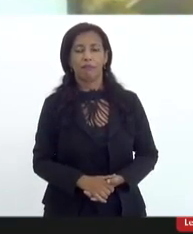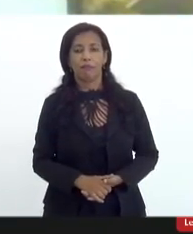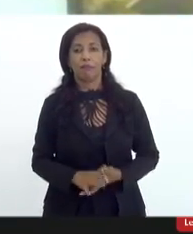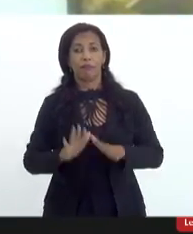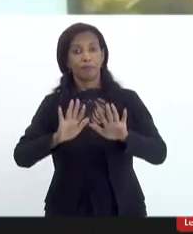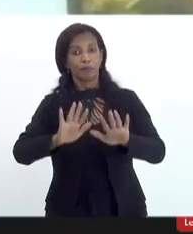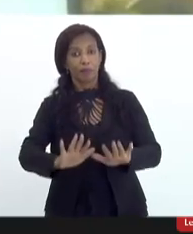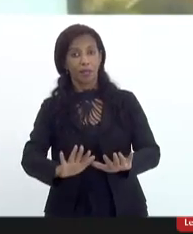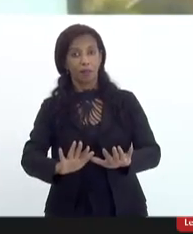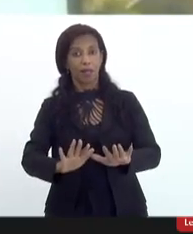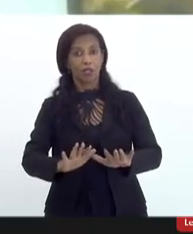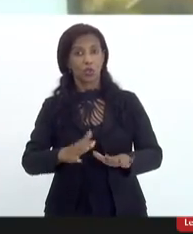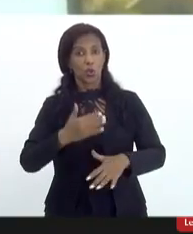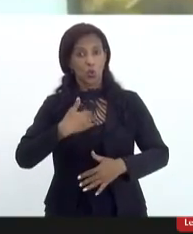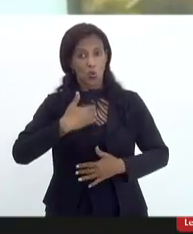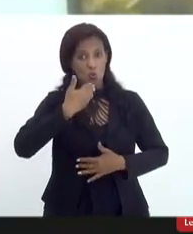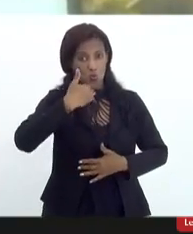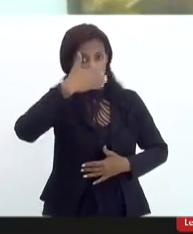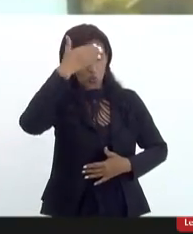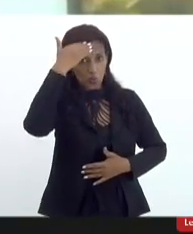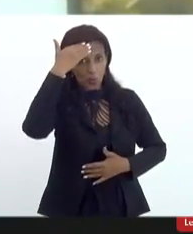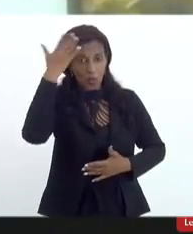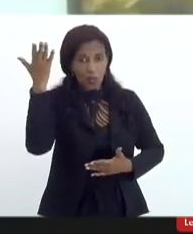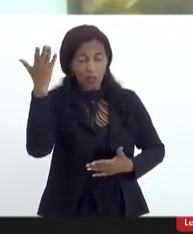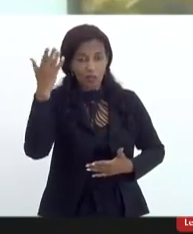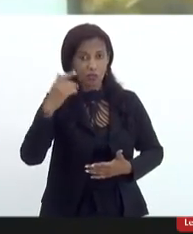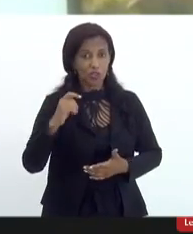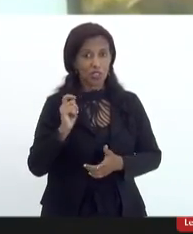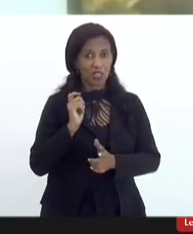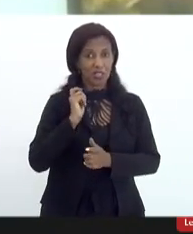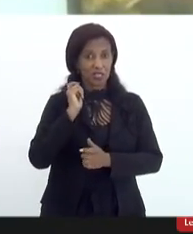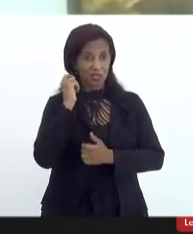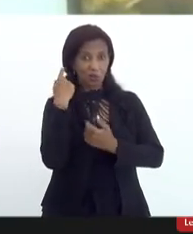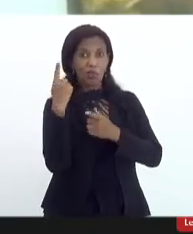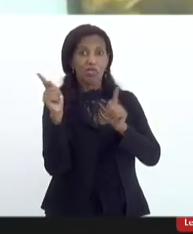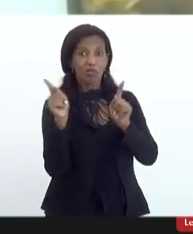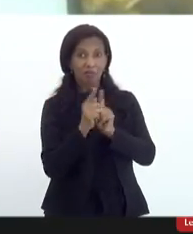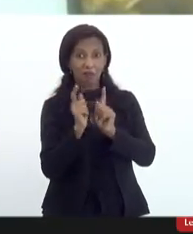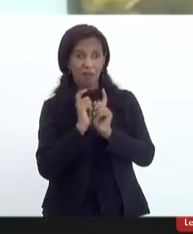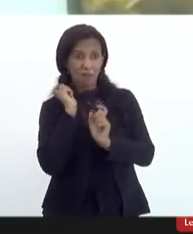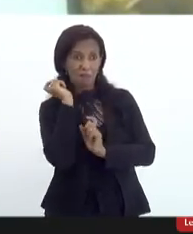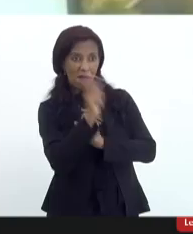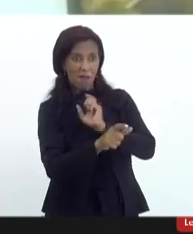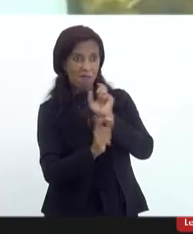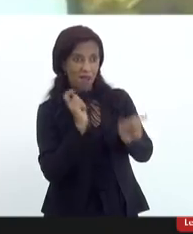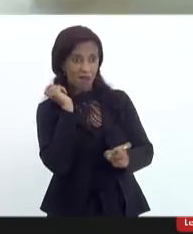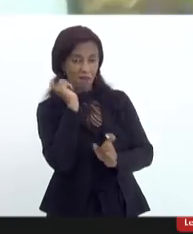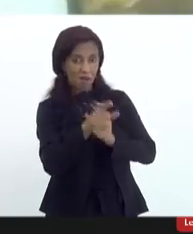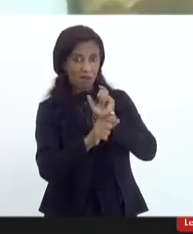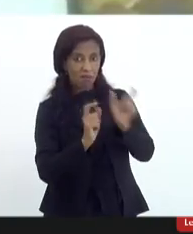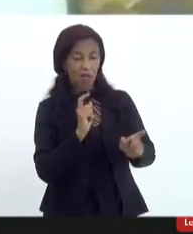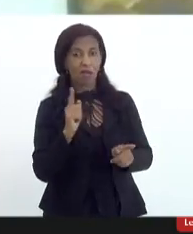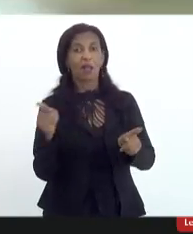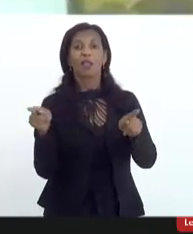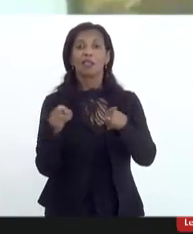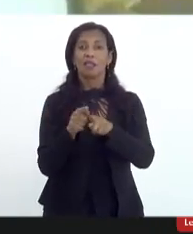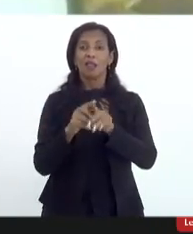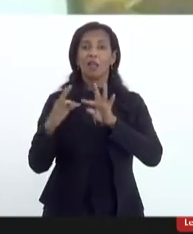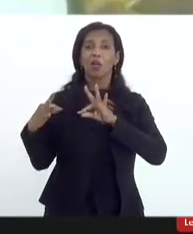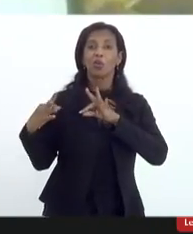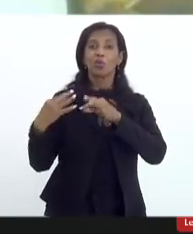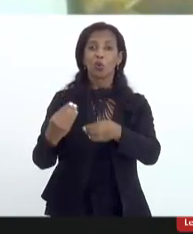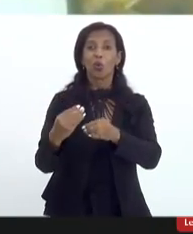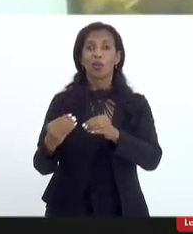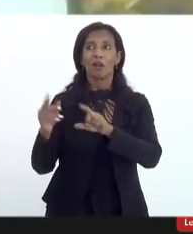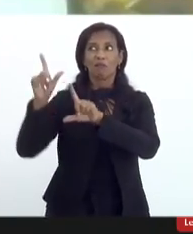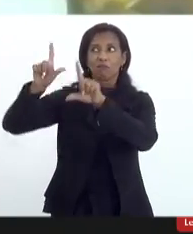Porém, os muçulmanos que hoje passam a ser atacados também, pois, inclusive, devido a toda a